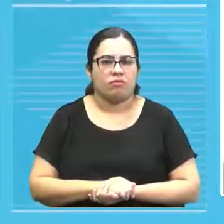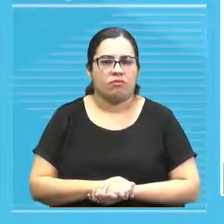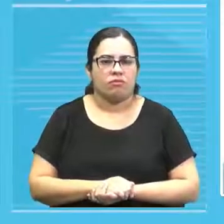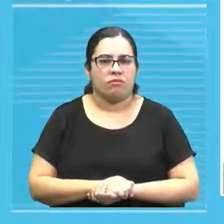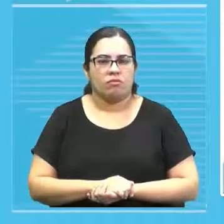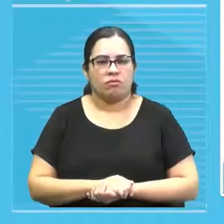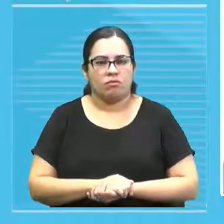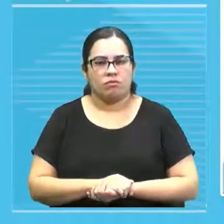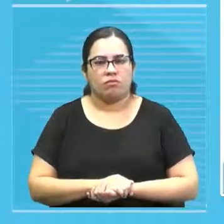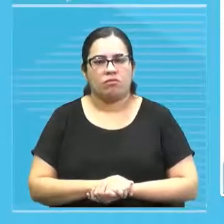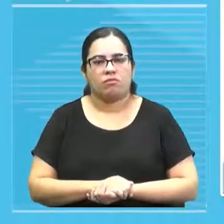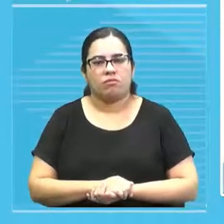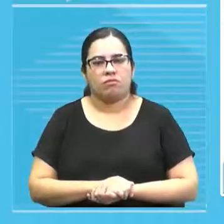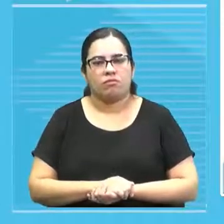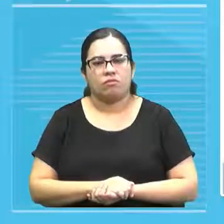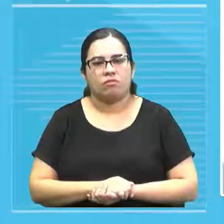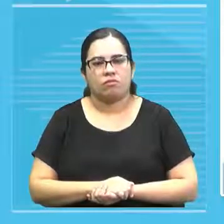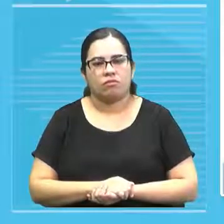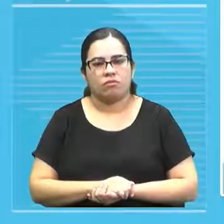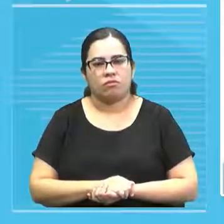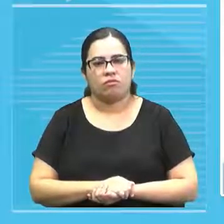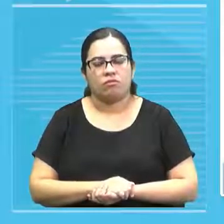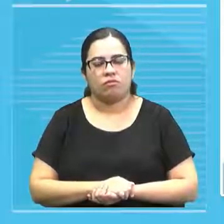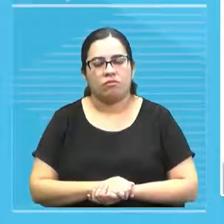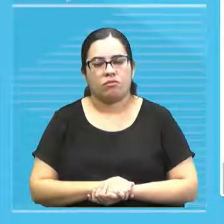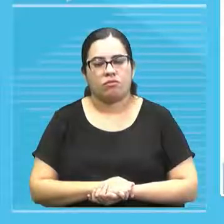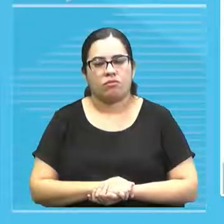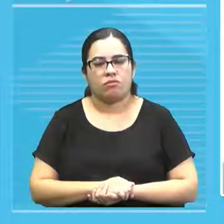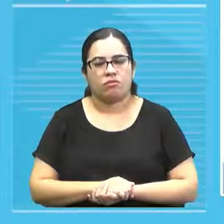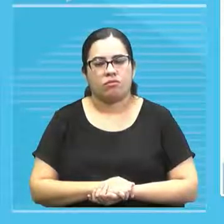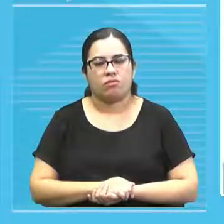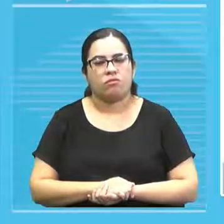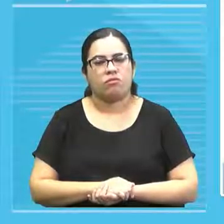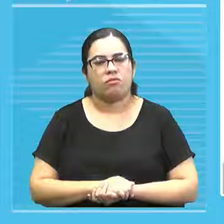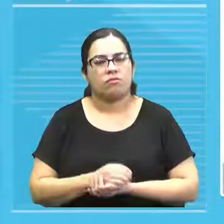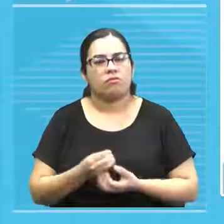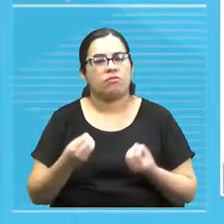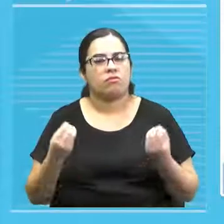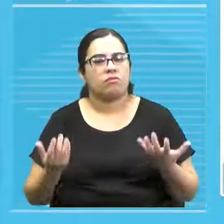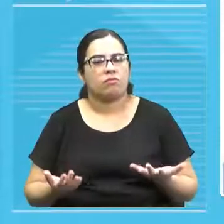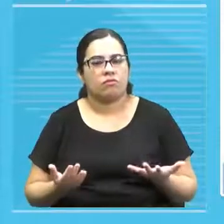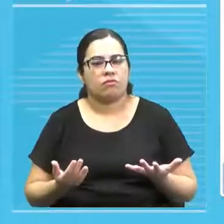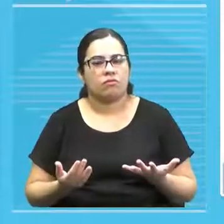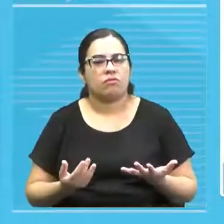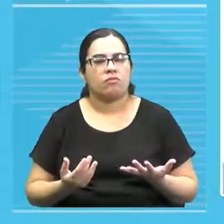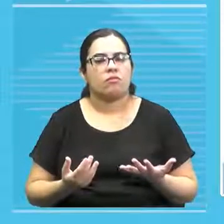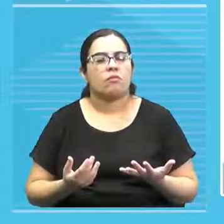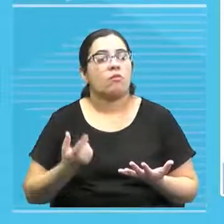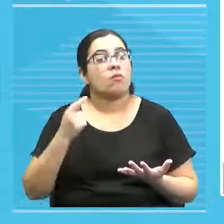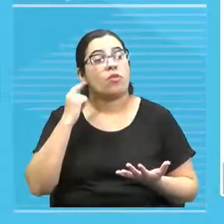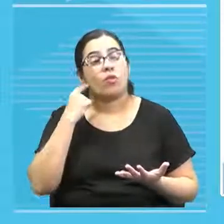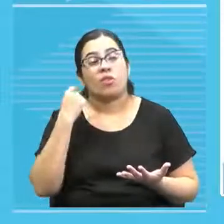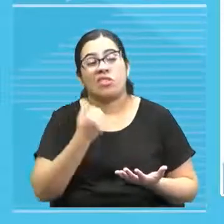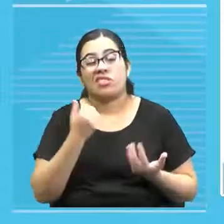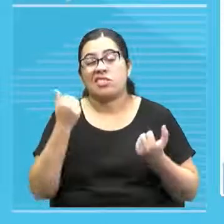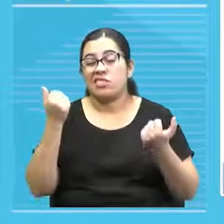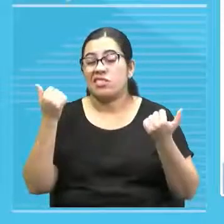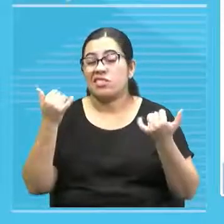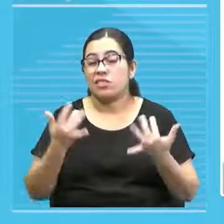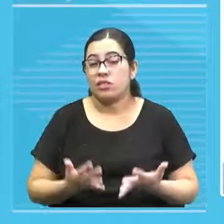botar aqui o azulzinho a pelo contrário a globalização acirrou as